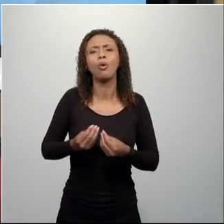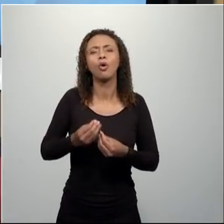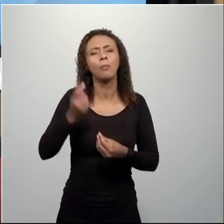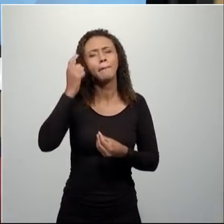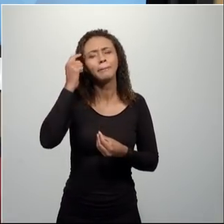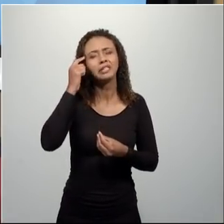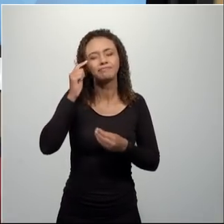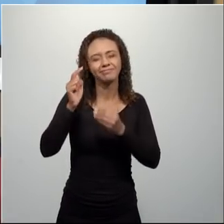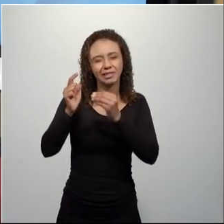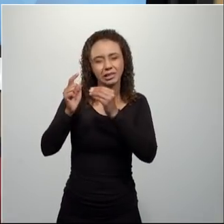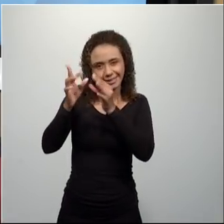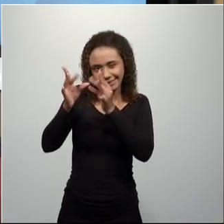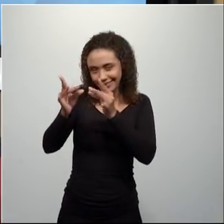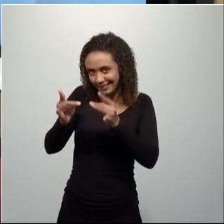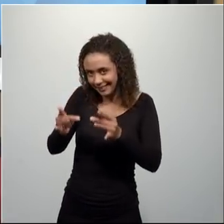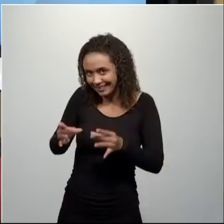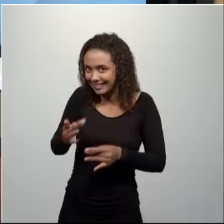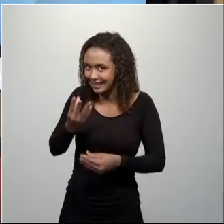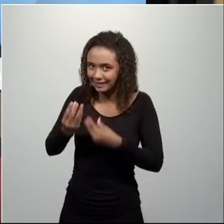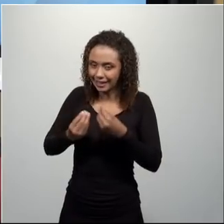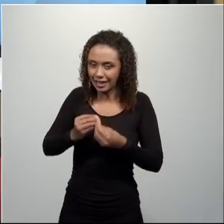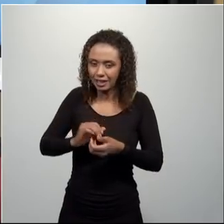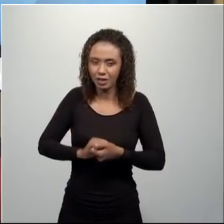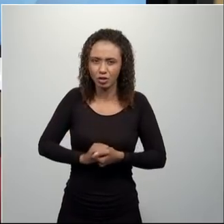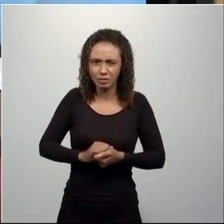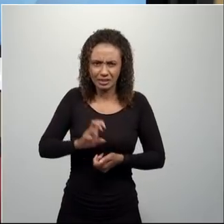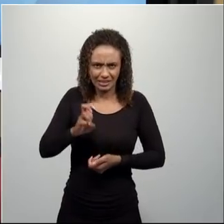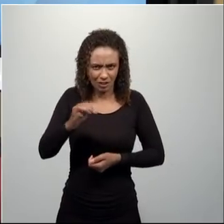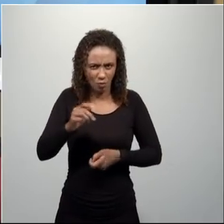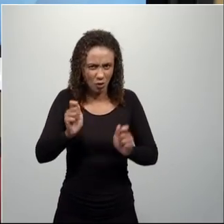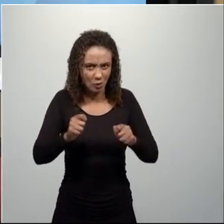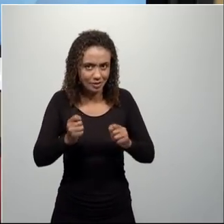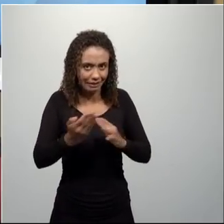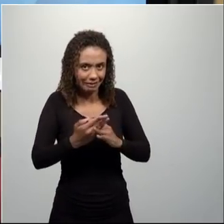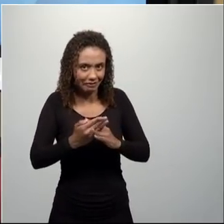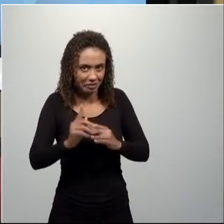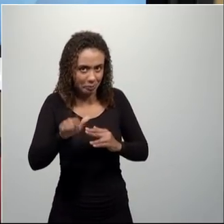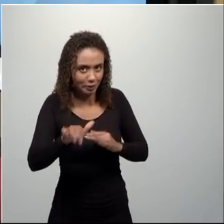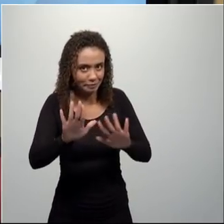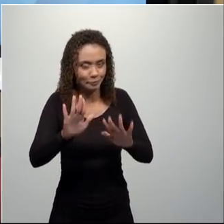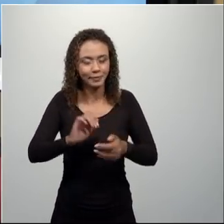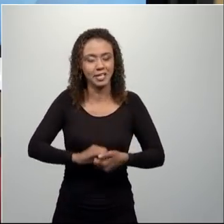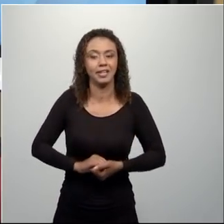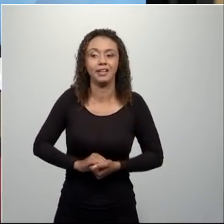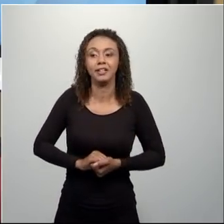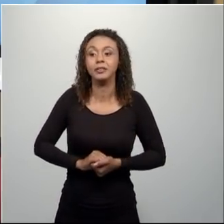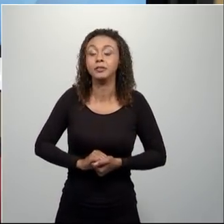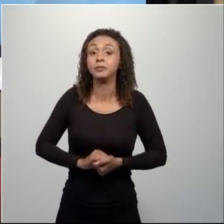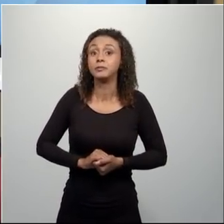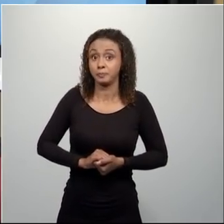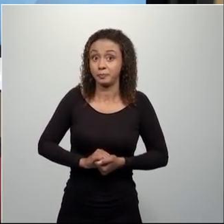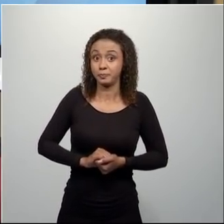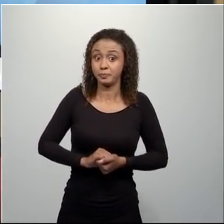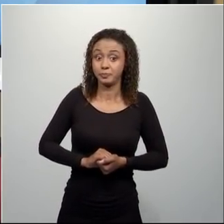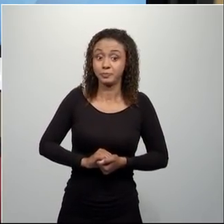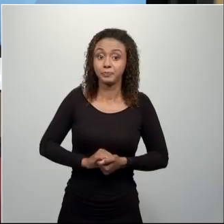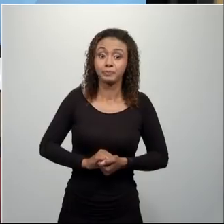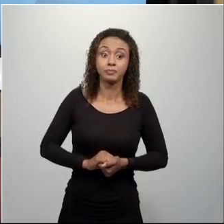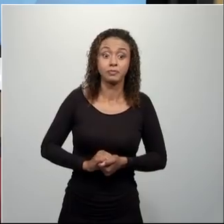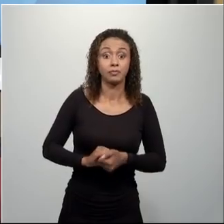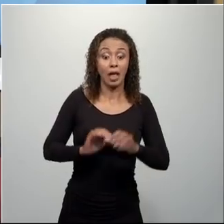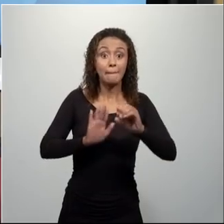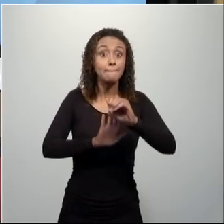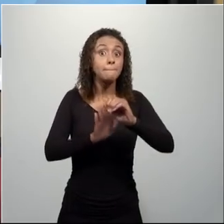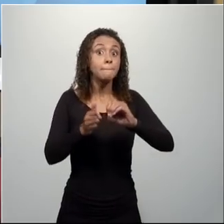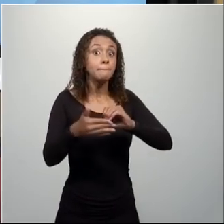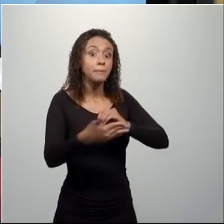detalhes do que foi colocado em aula tem 15 minutos ainda antes do intervalo a as transações no bitcoin